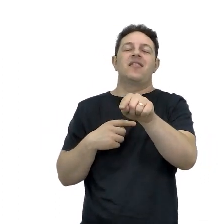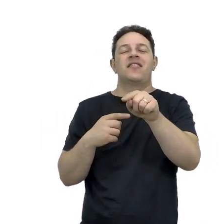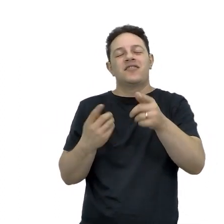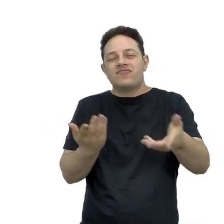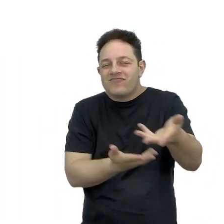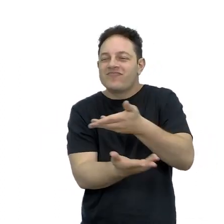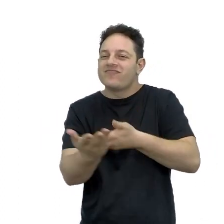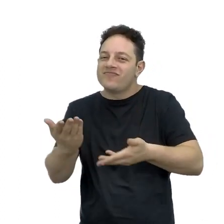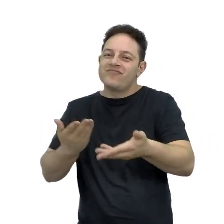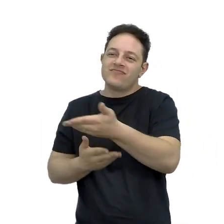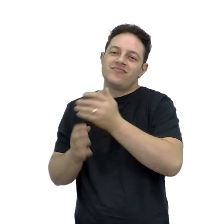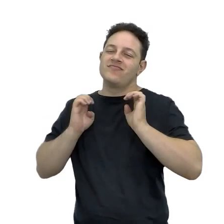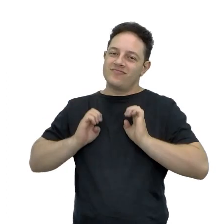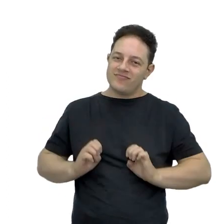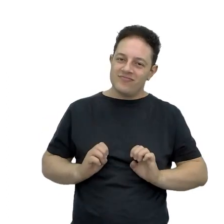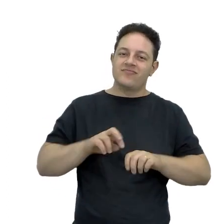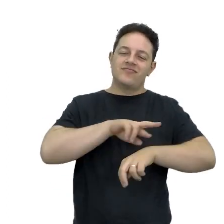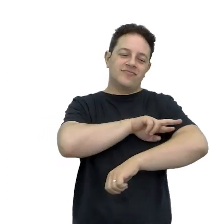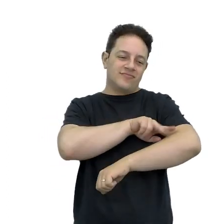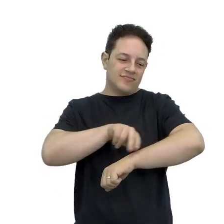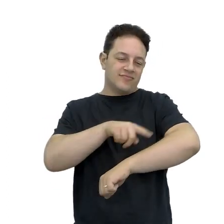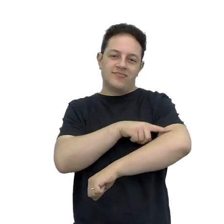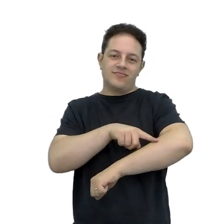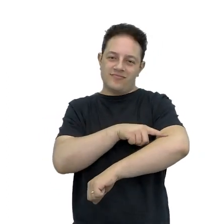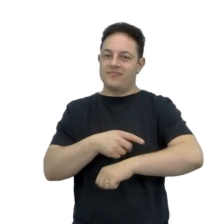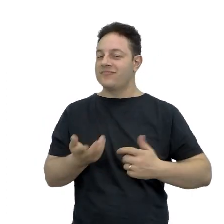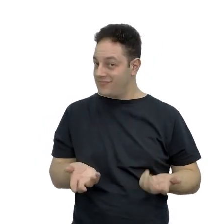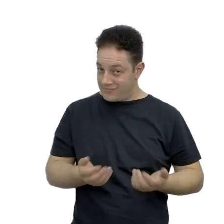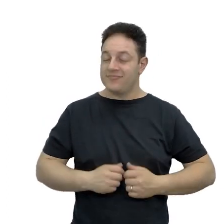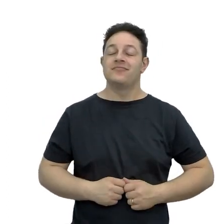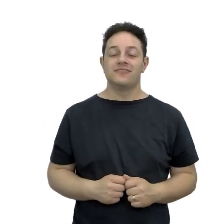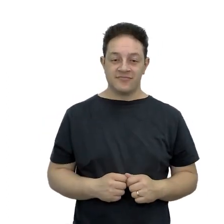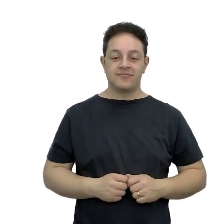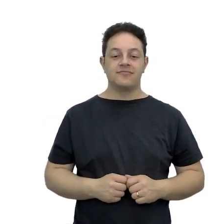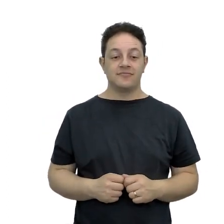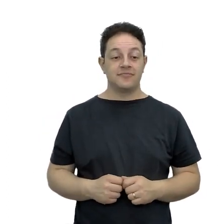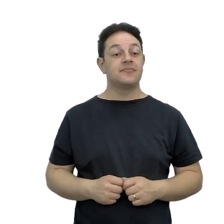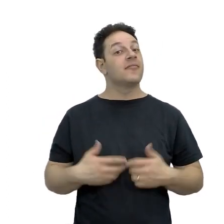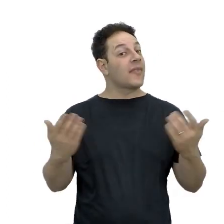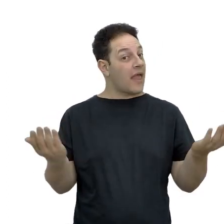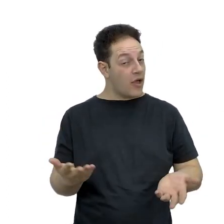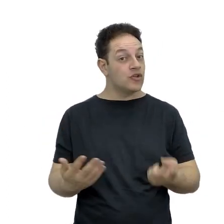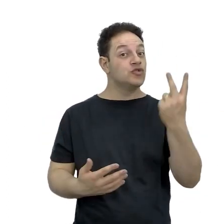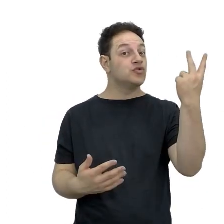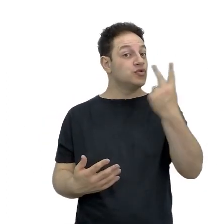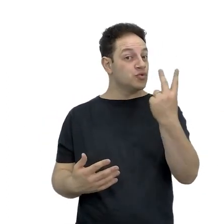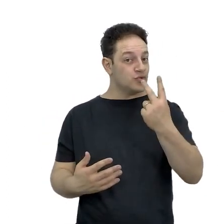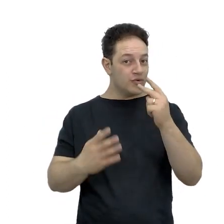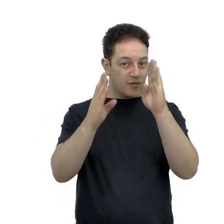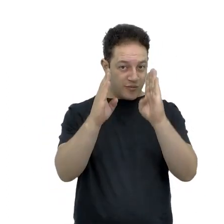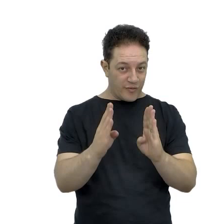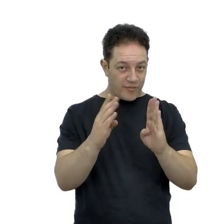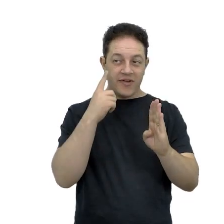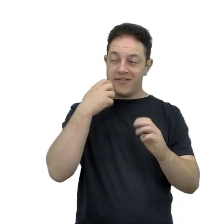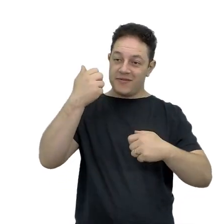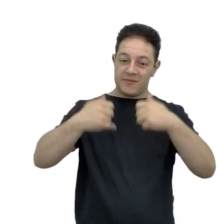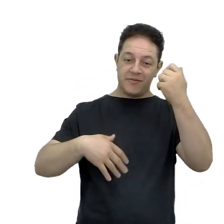nessas relações étnicos raciais. Já chegamos ao nosso segundo